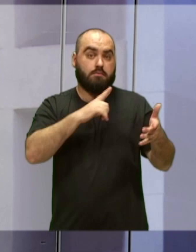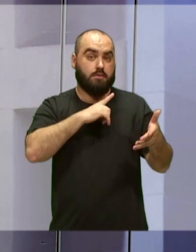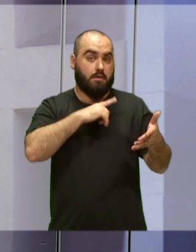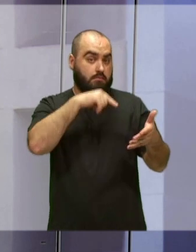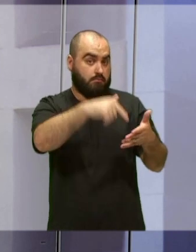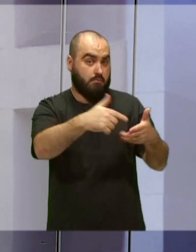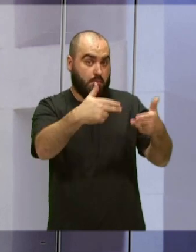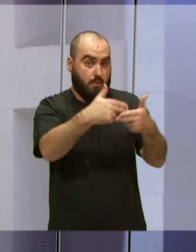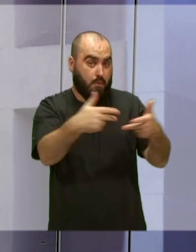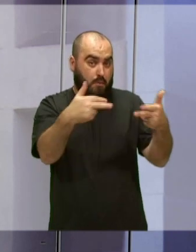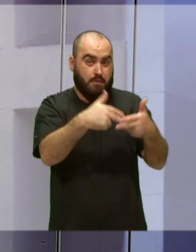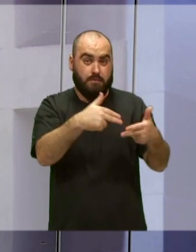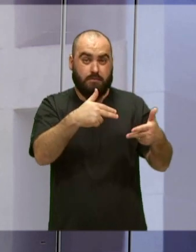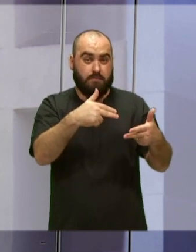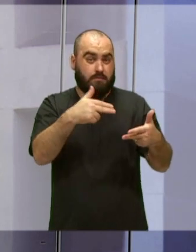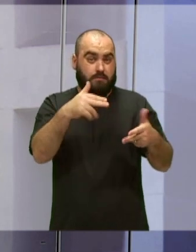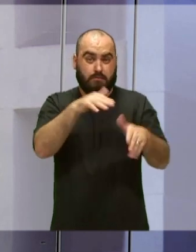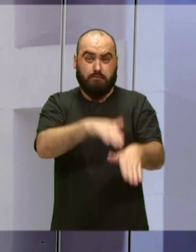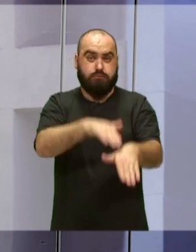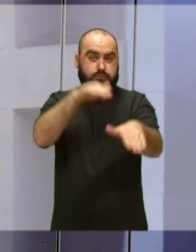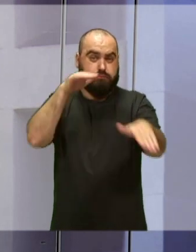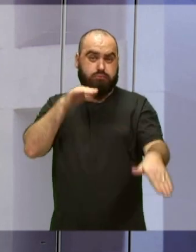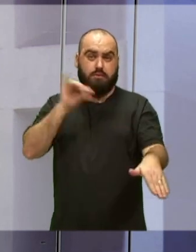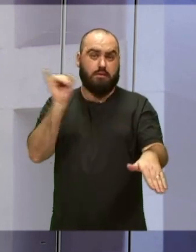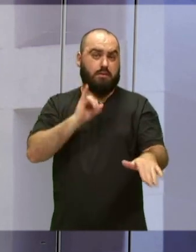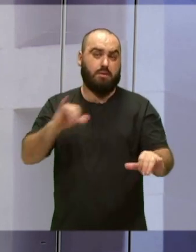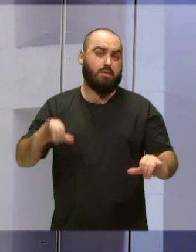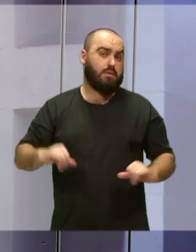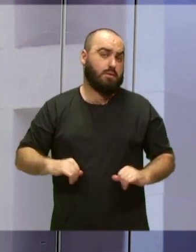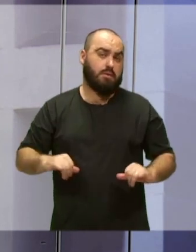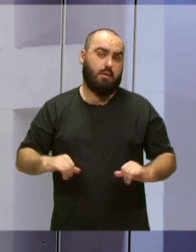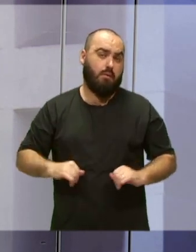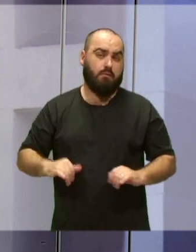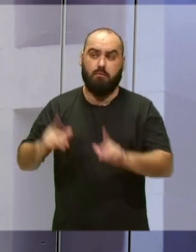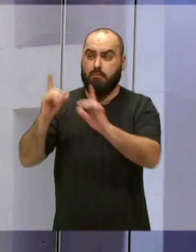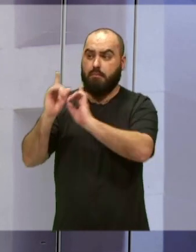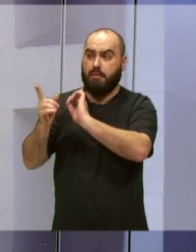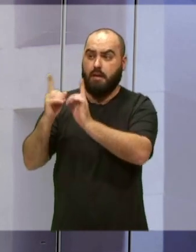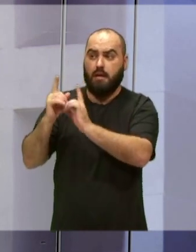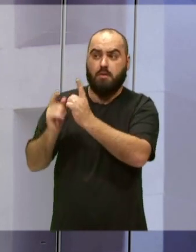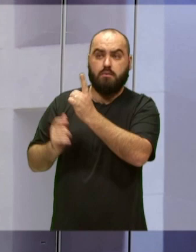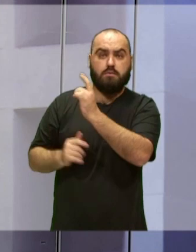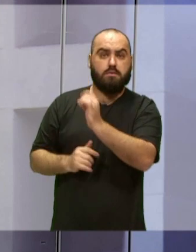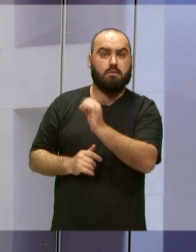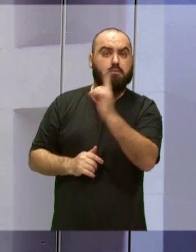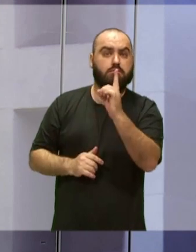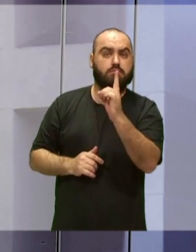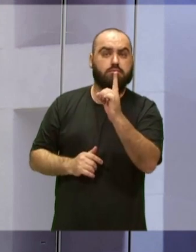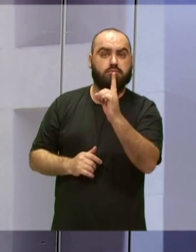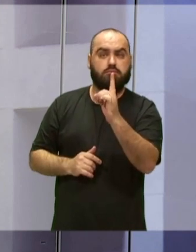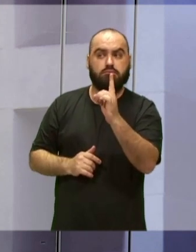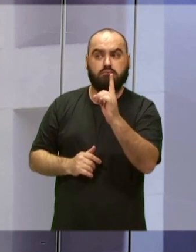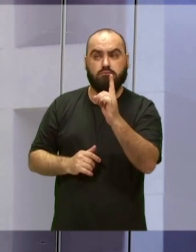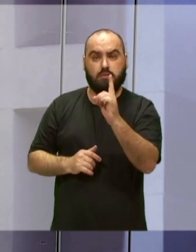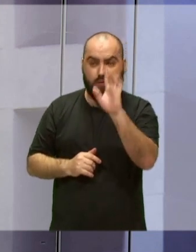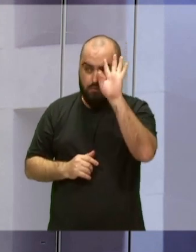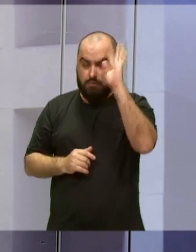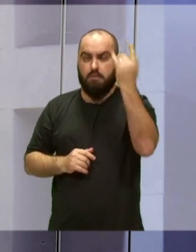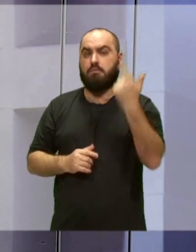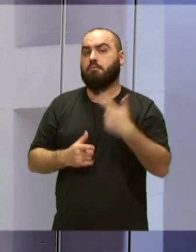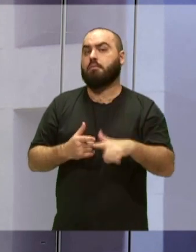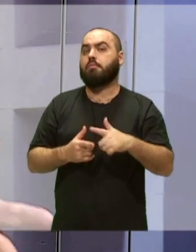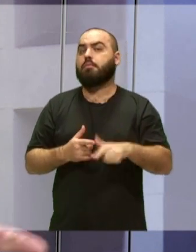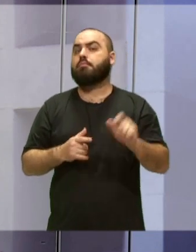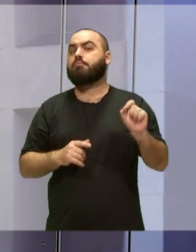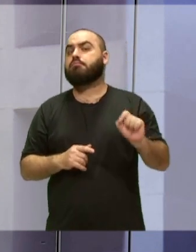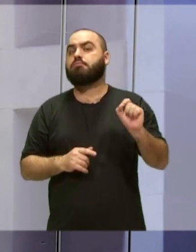caótica nosso trânsito é caótico nós estamos com o problema da br11 quem resolve não é isso que vai resolver problema da br11 que